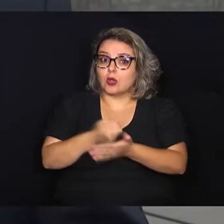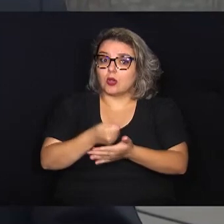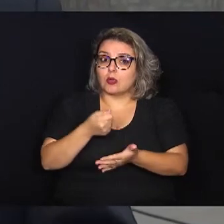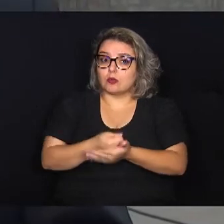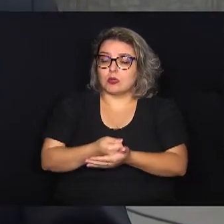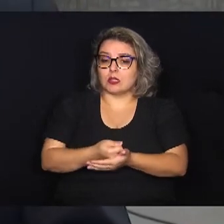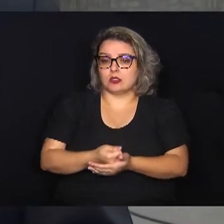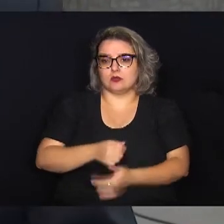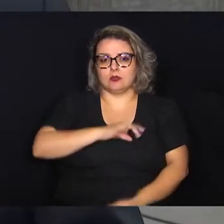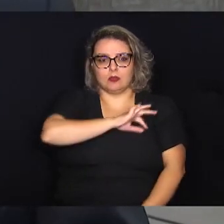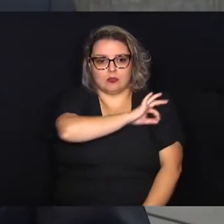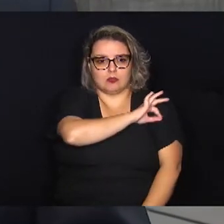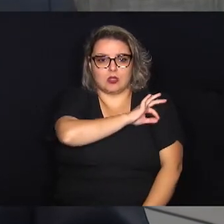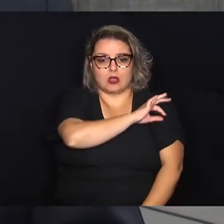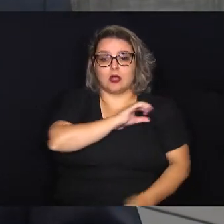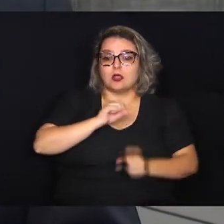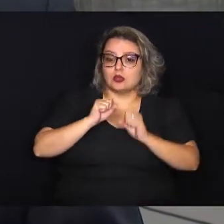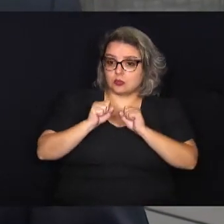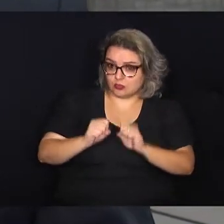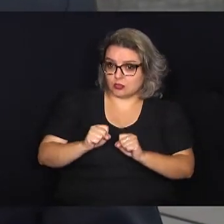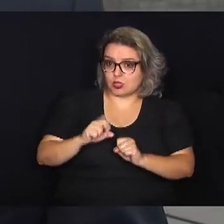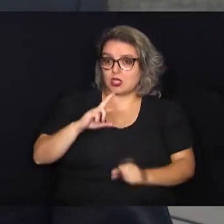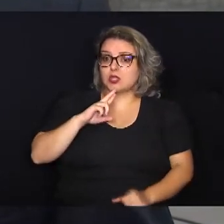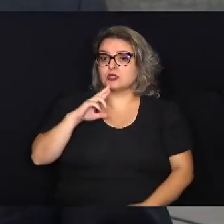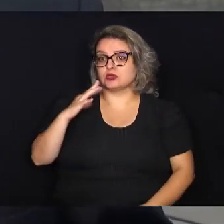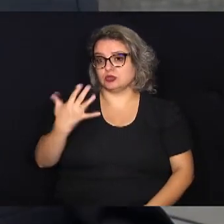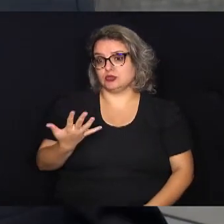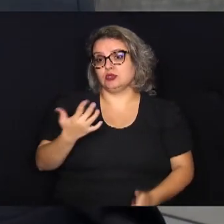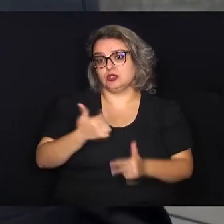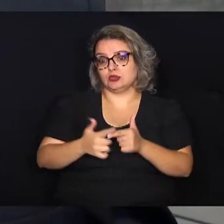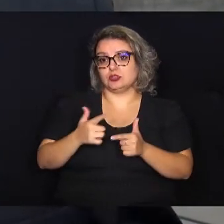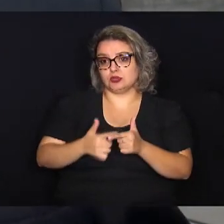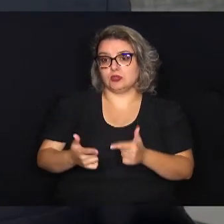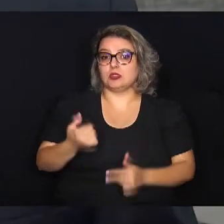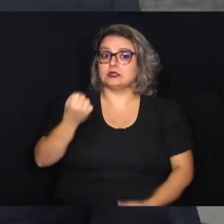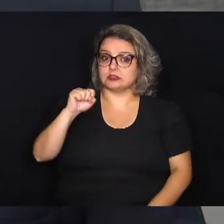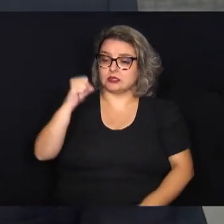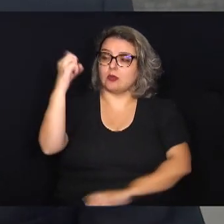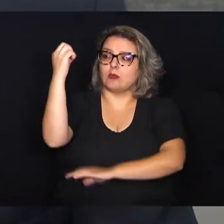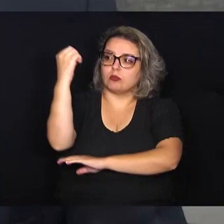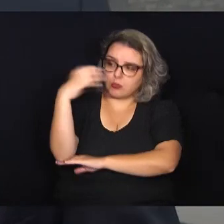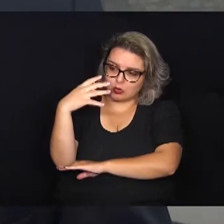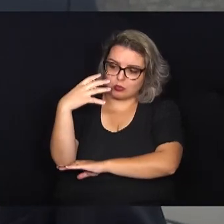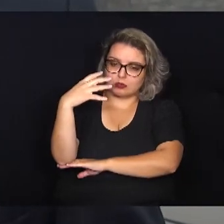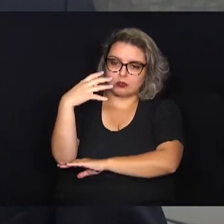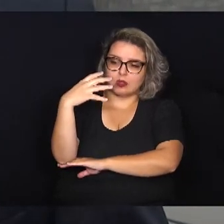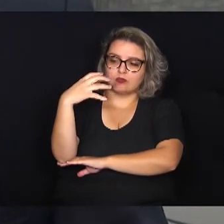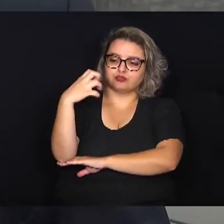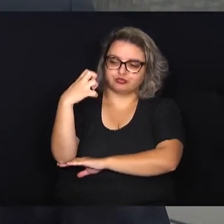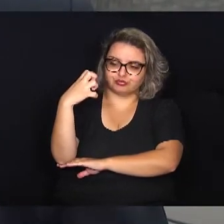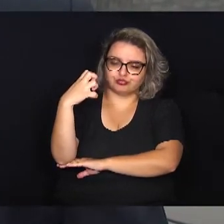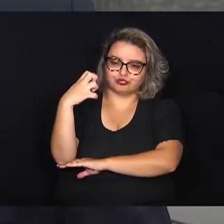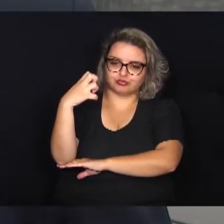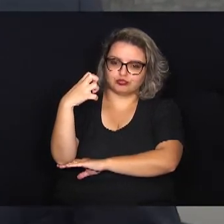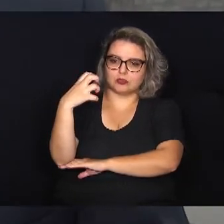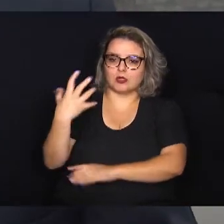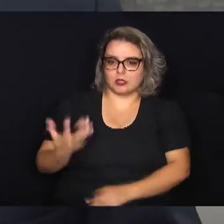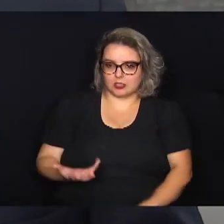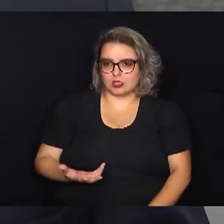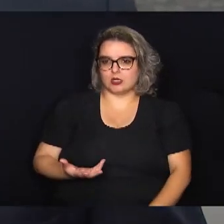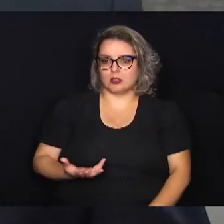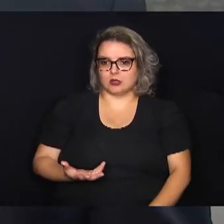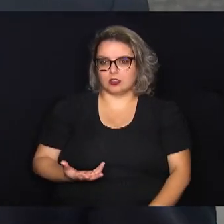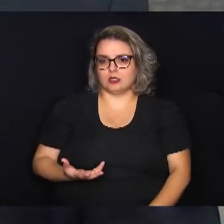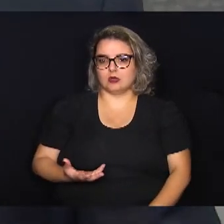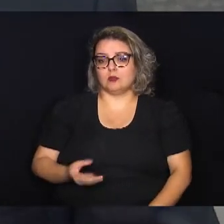prefeitura para que ela possa resolver esse problema, que são 8 postes que estão apagados e